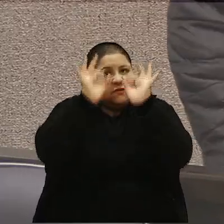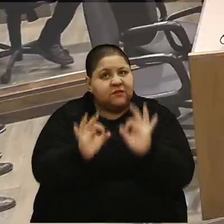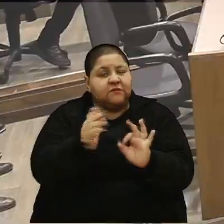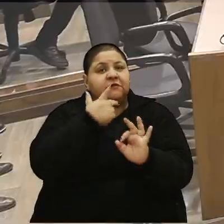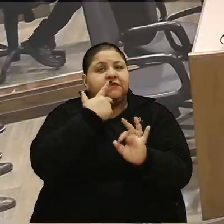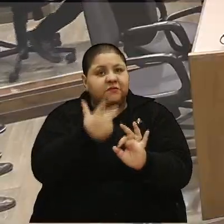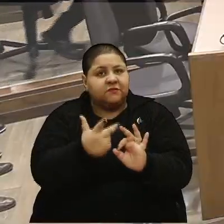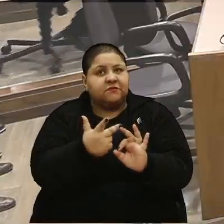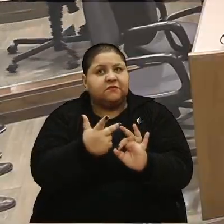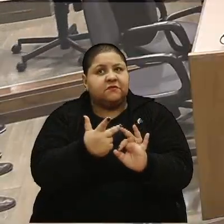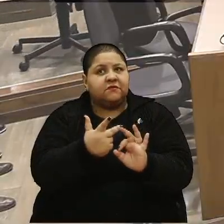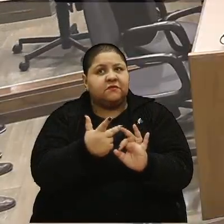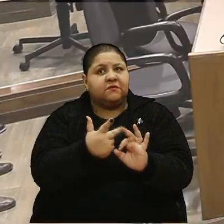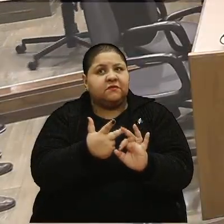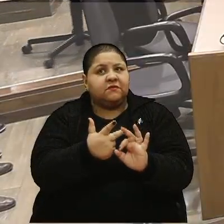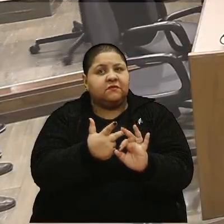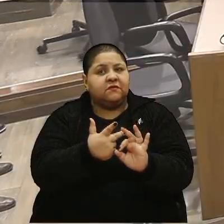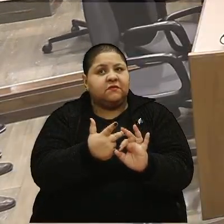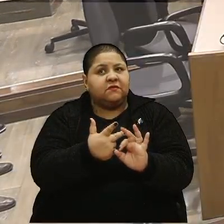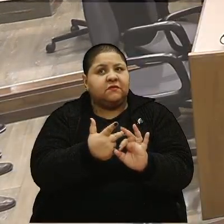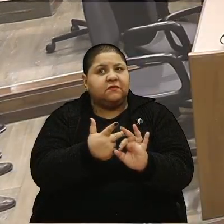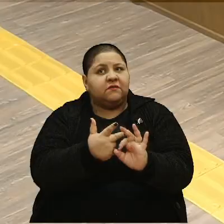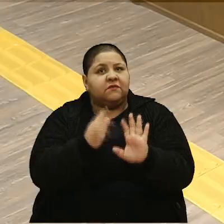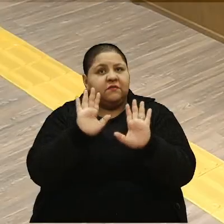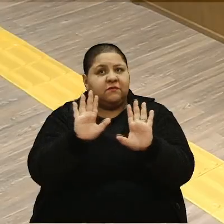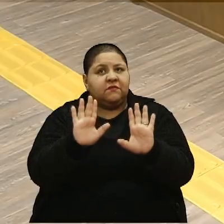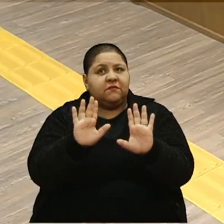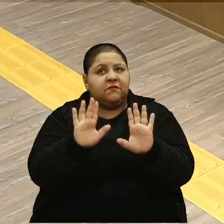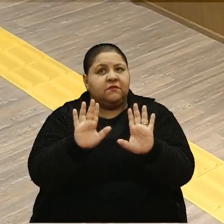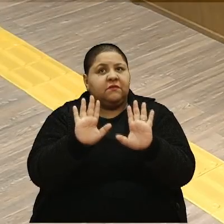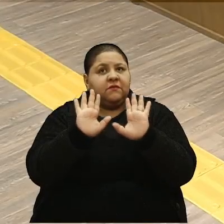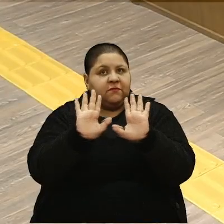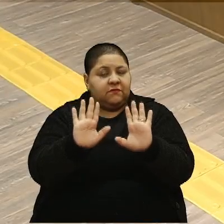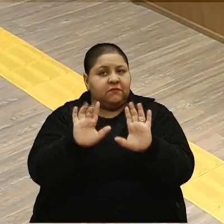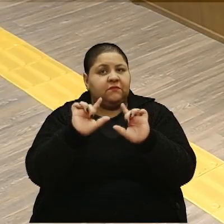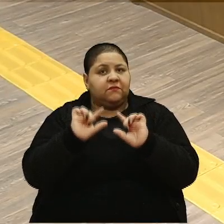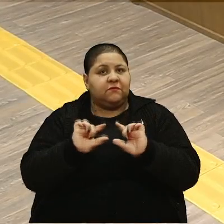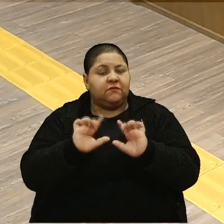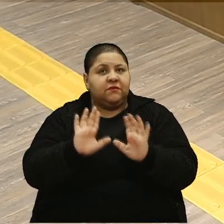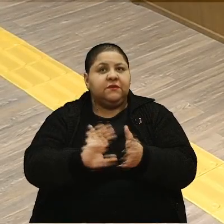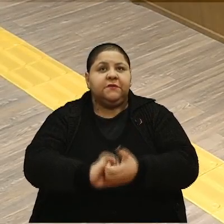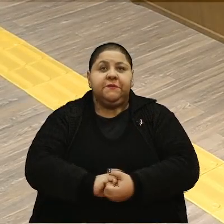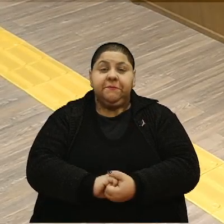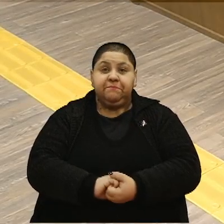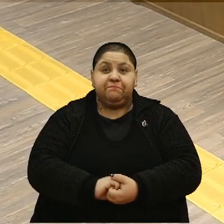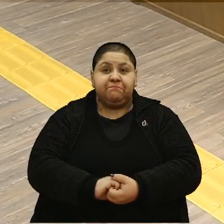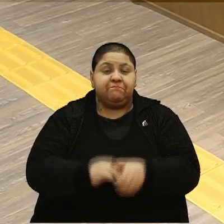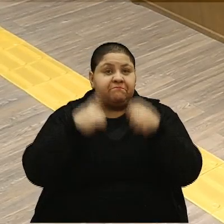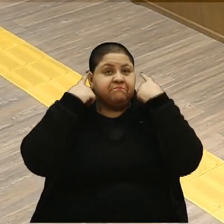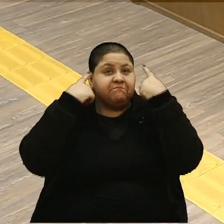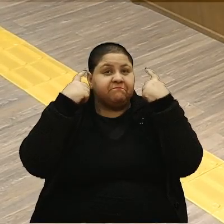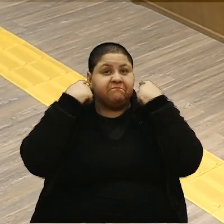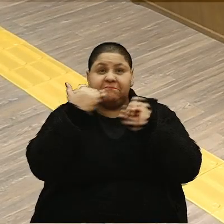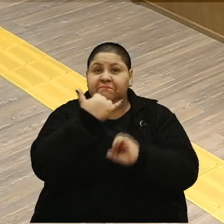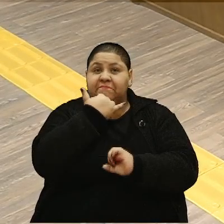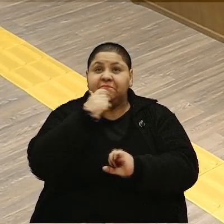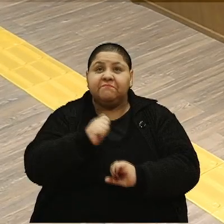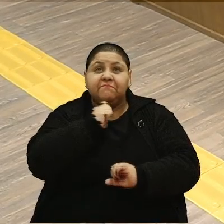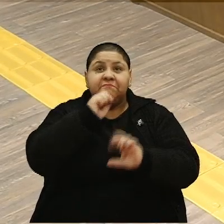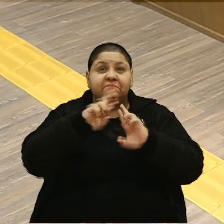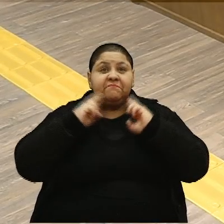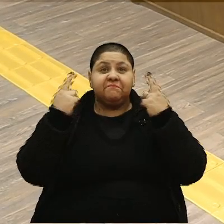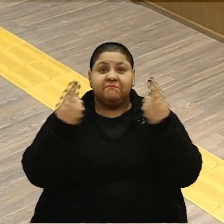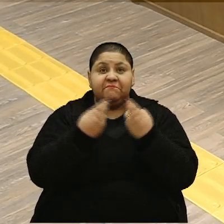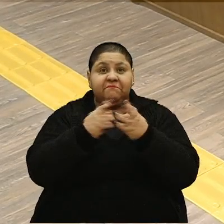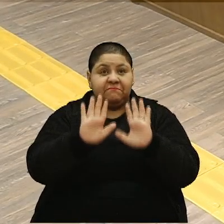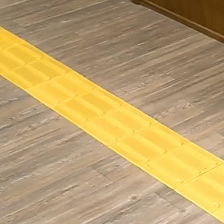fala. É só Vereador olhar no Caleb, Facebook, lá só tem um os minutinho, loguinhos. vereadores. Bandeira, Eu estou- só um Brasil, minutinho. olha os Você não pode protestos. Vereador generalizar, Juliano, você está nós generalizando. vamos suspender a sessão.